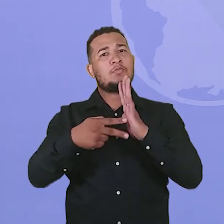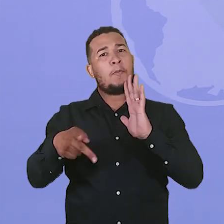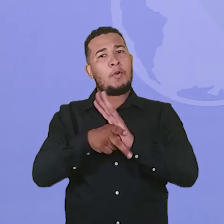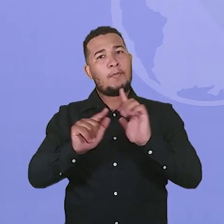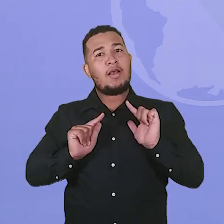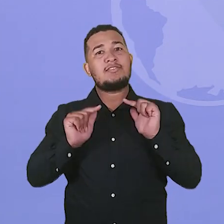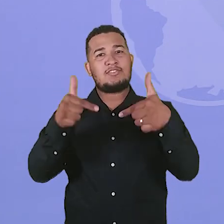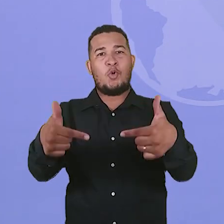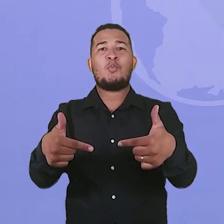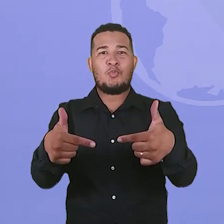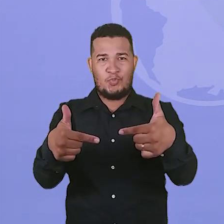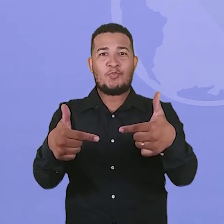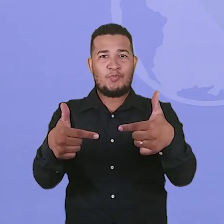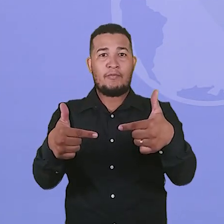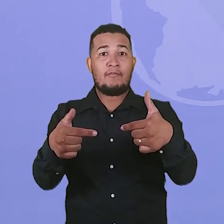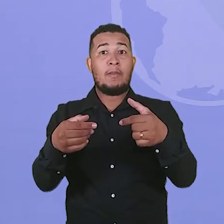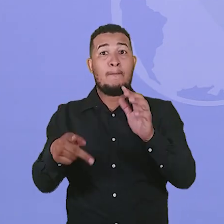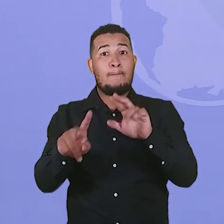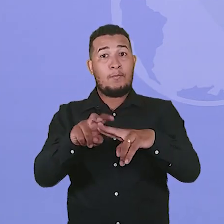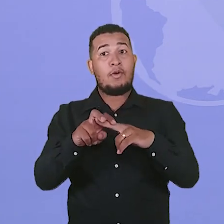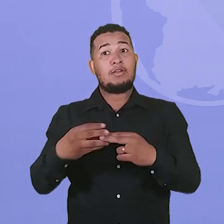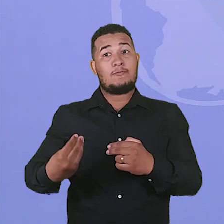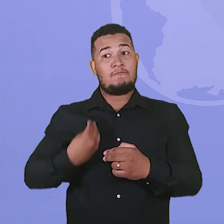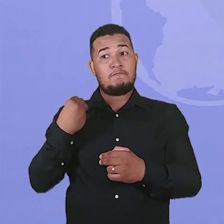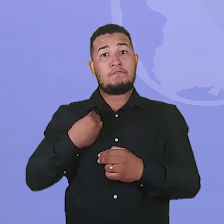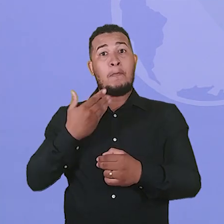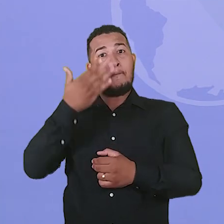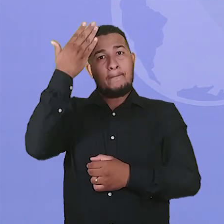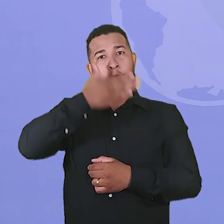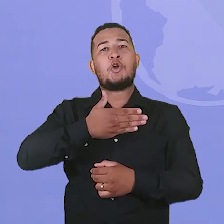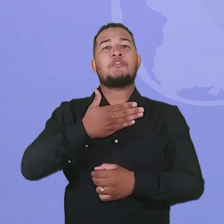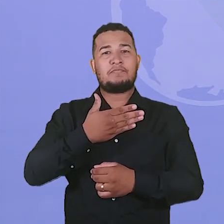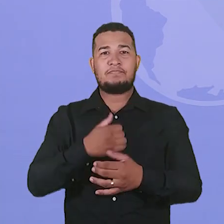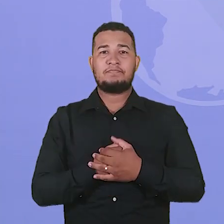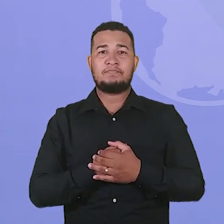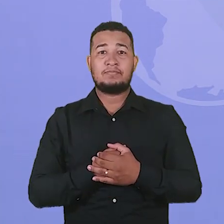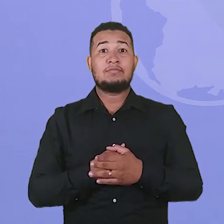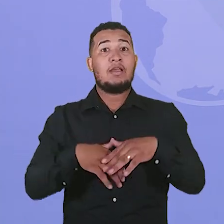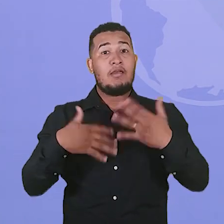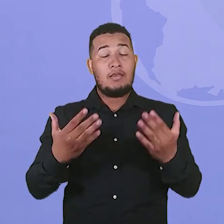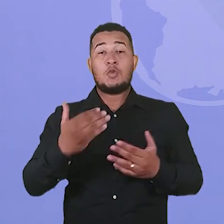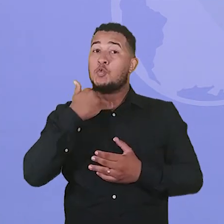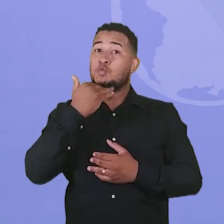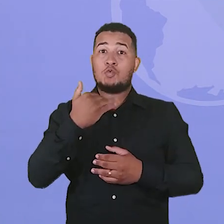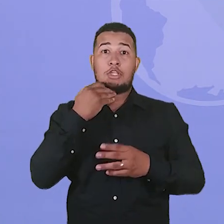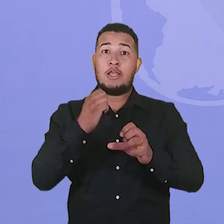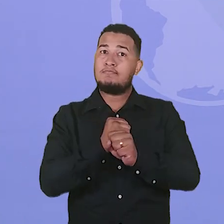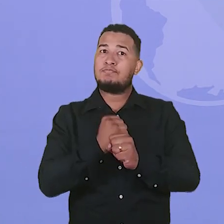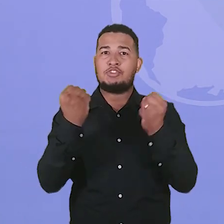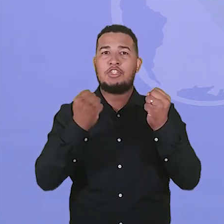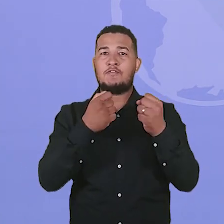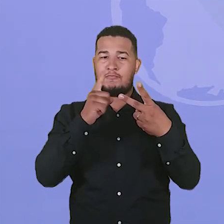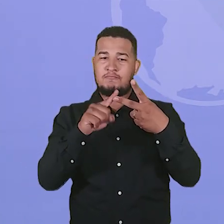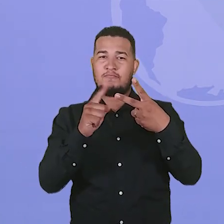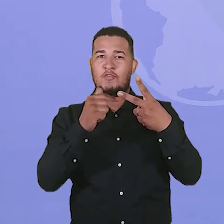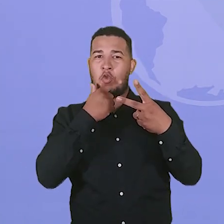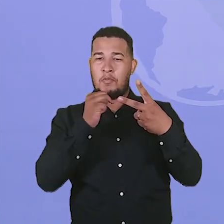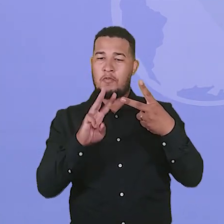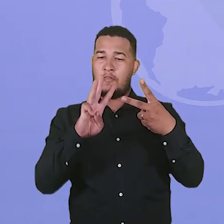ação, né? Para a nossa existência no mundo. Então, não é possível para